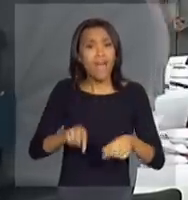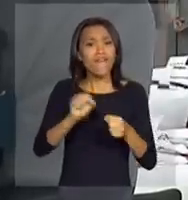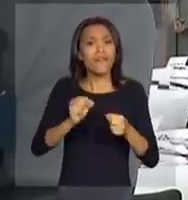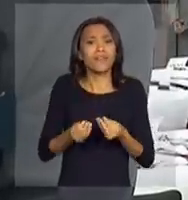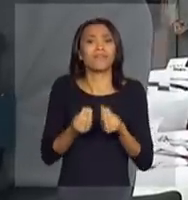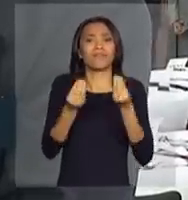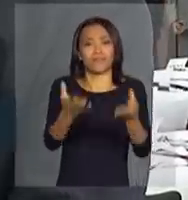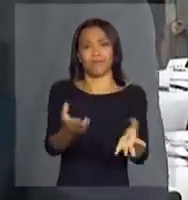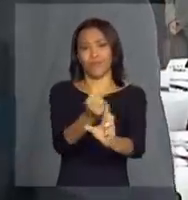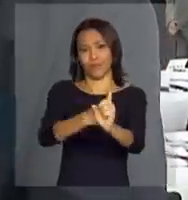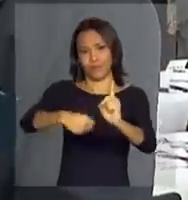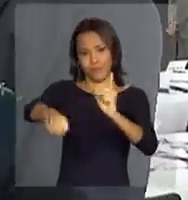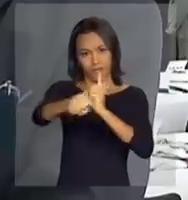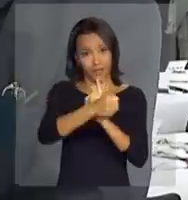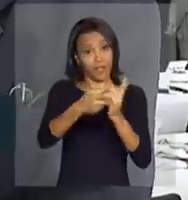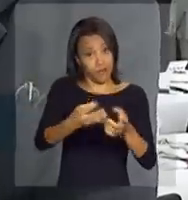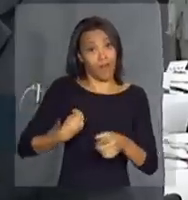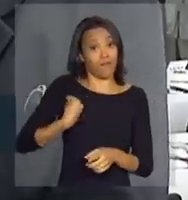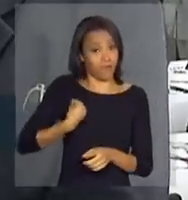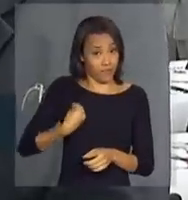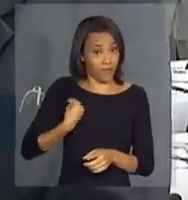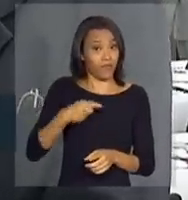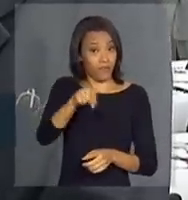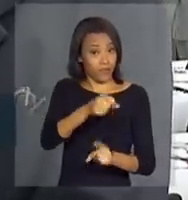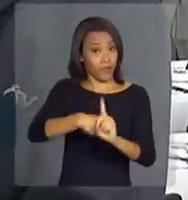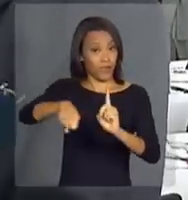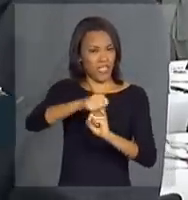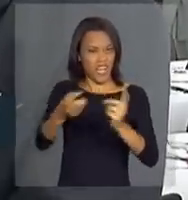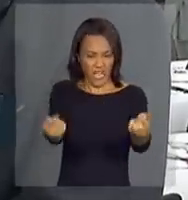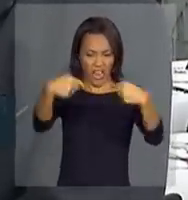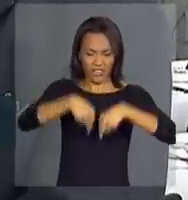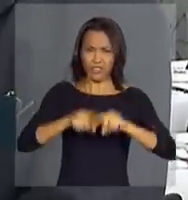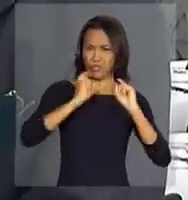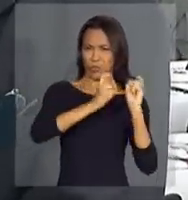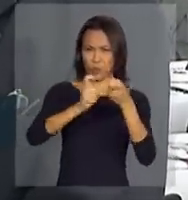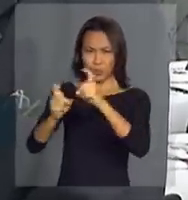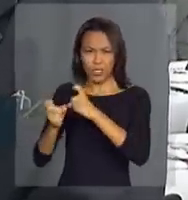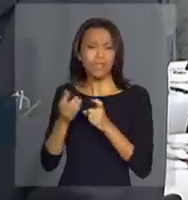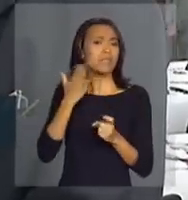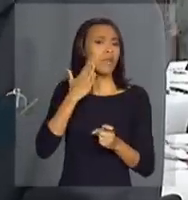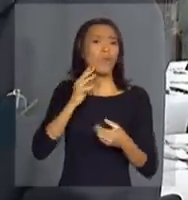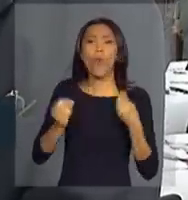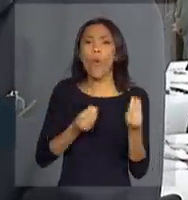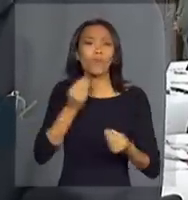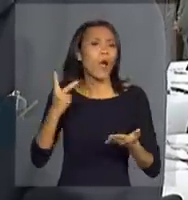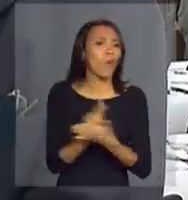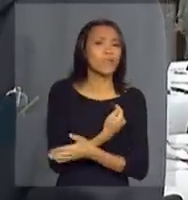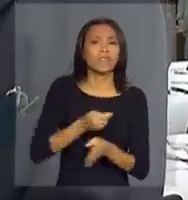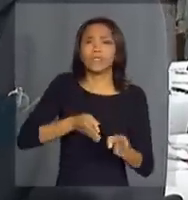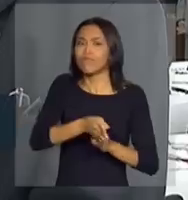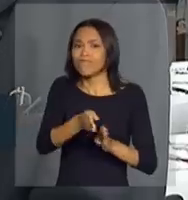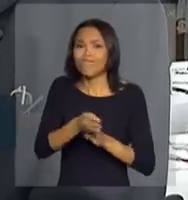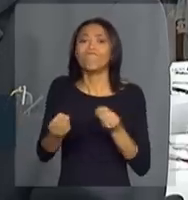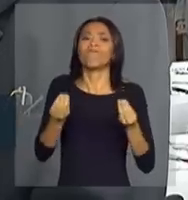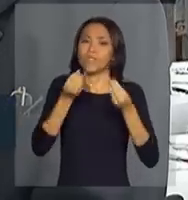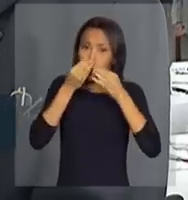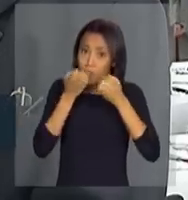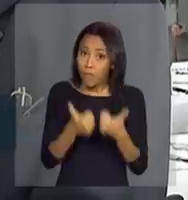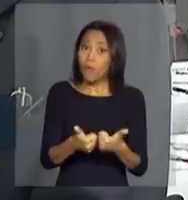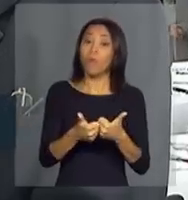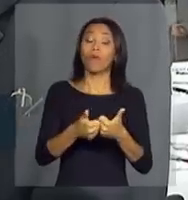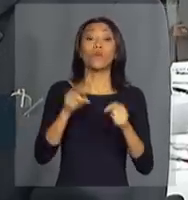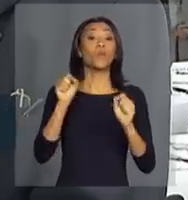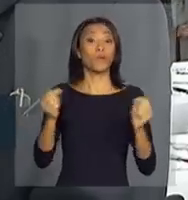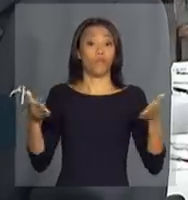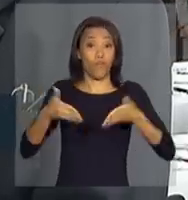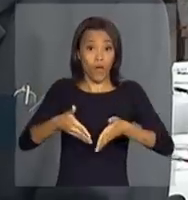sociedade então a presença da sociedade aqui discutindo e acompanhando a execução dasas políticas é muito importante no que se refere a ciência